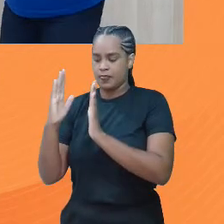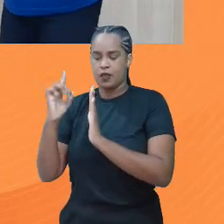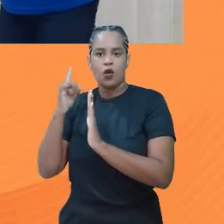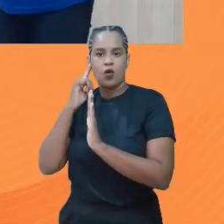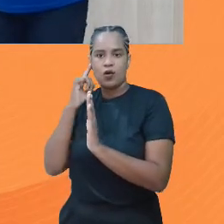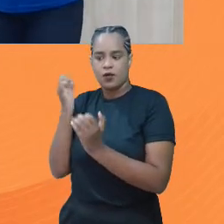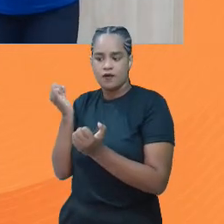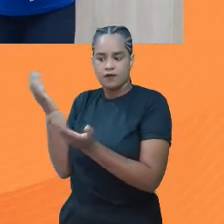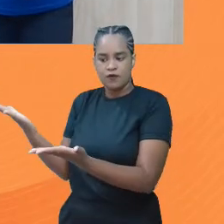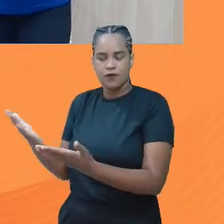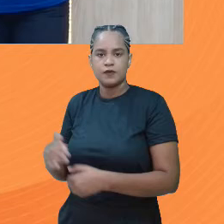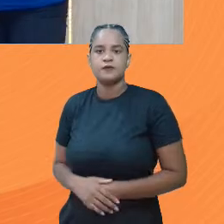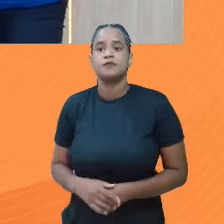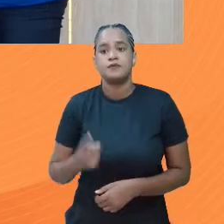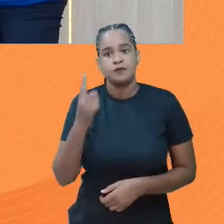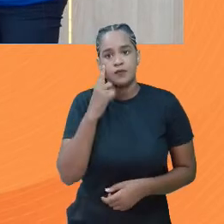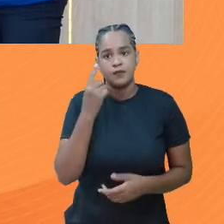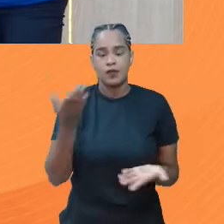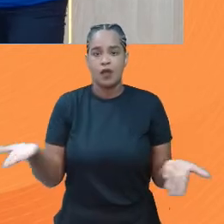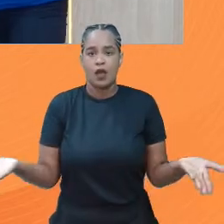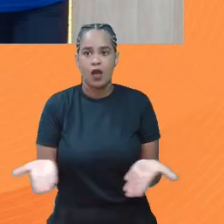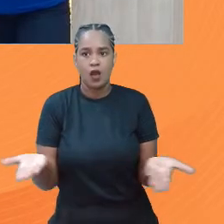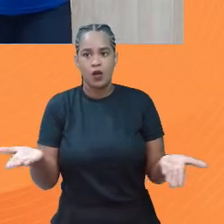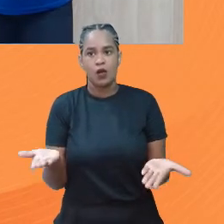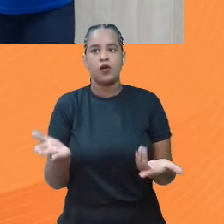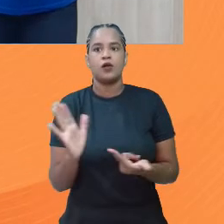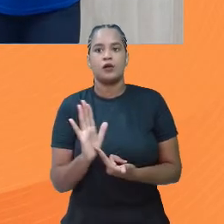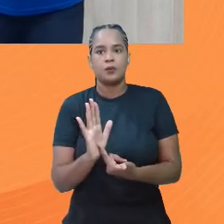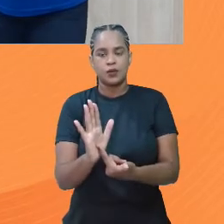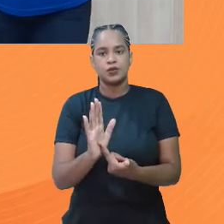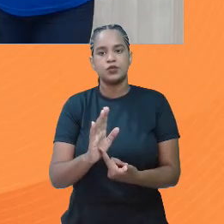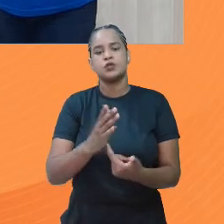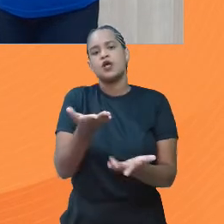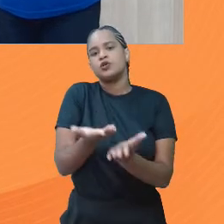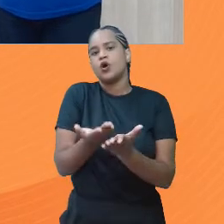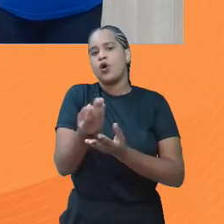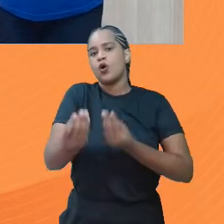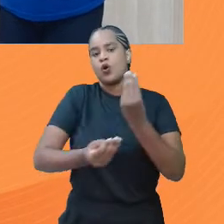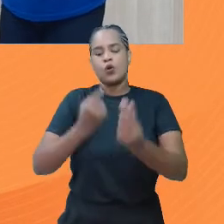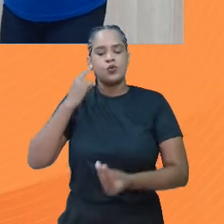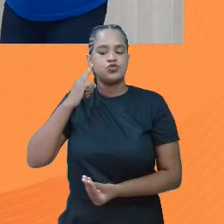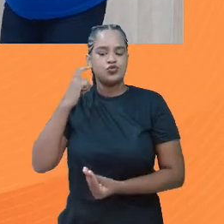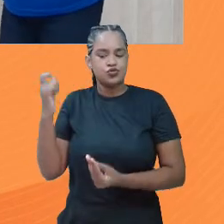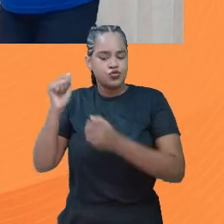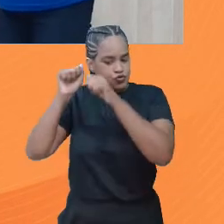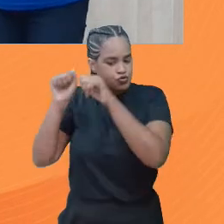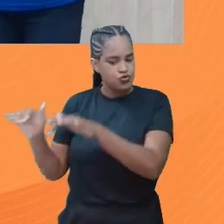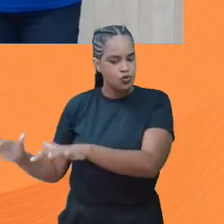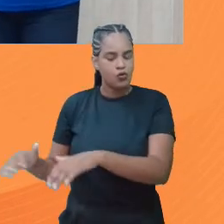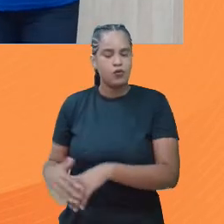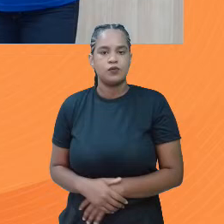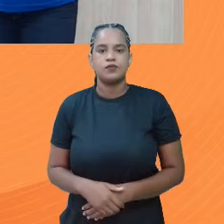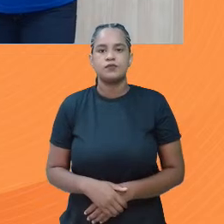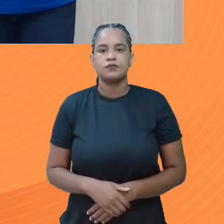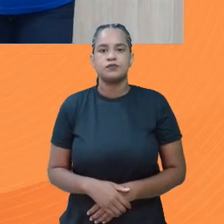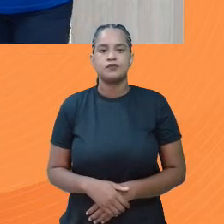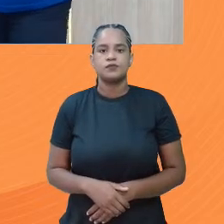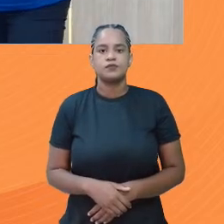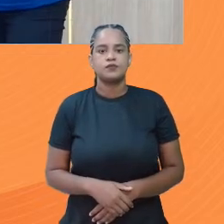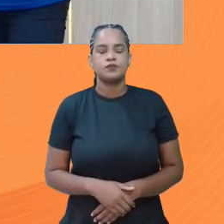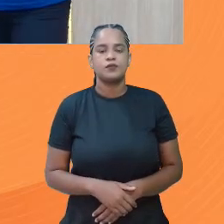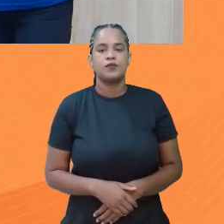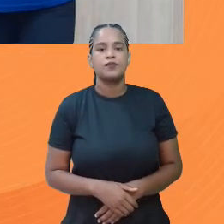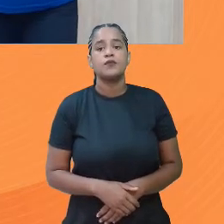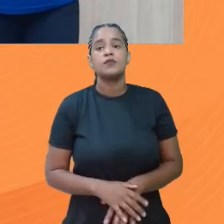próxima para a gente fazer aí já esse estudo em relação à propagação do som. Gente, eu já conversei com vocês